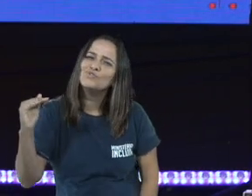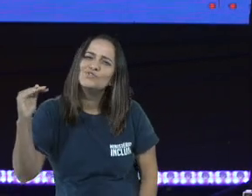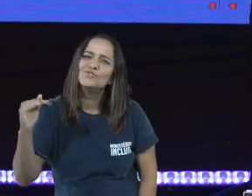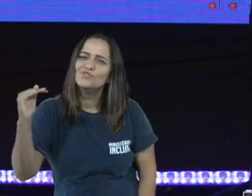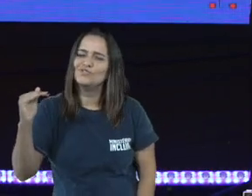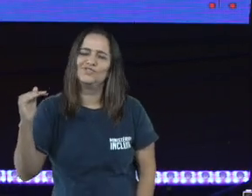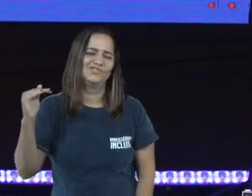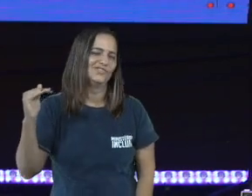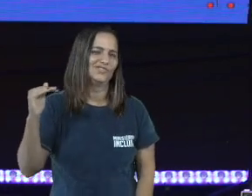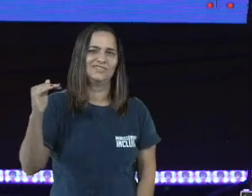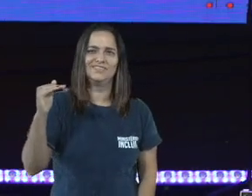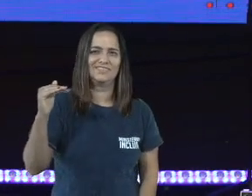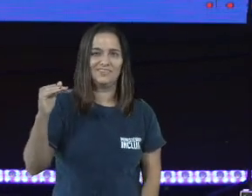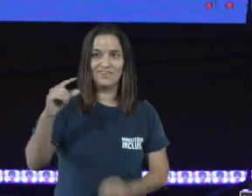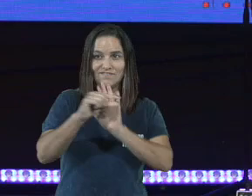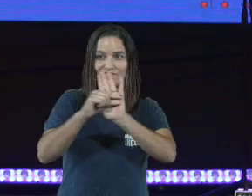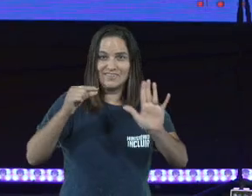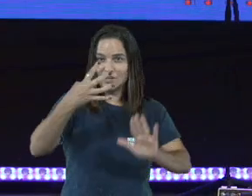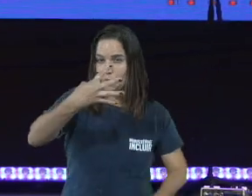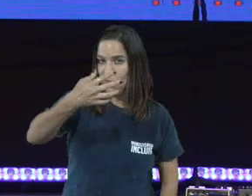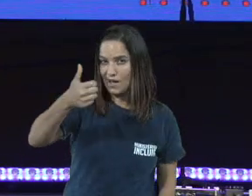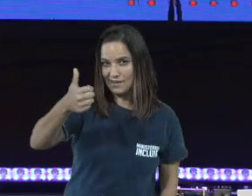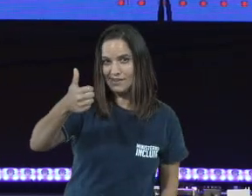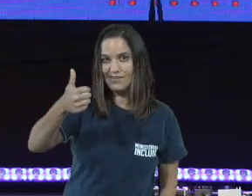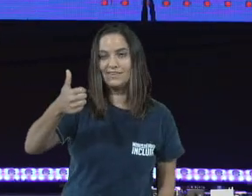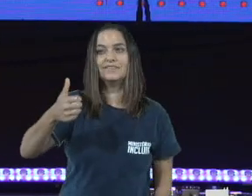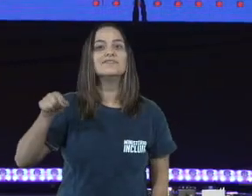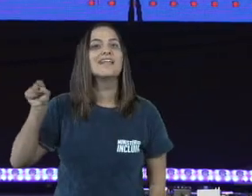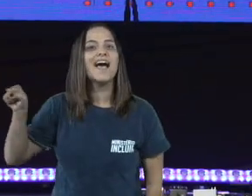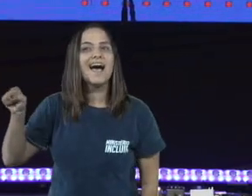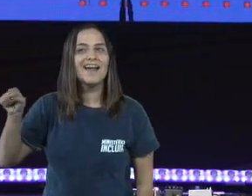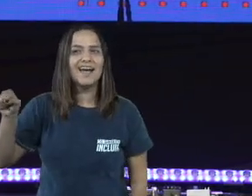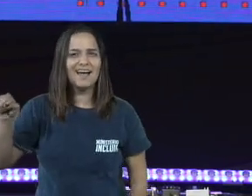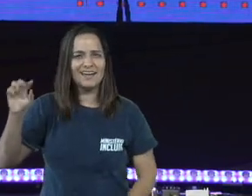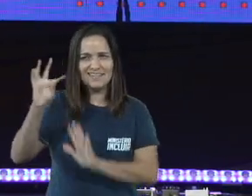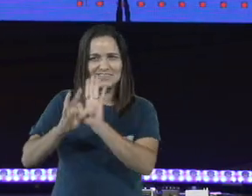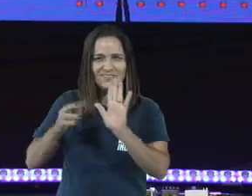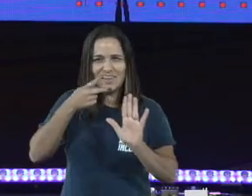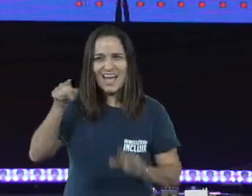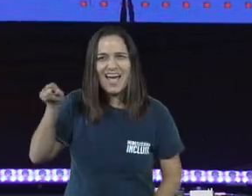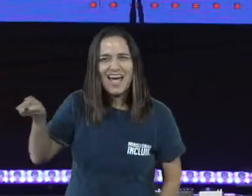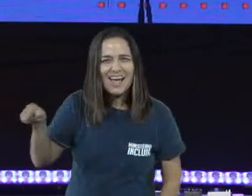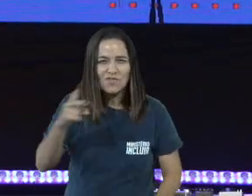Versículo 41 sabe que diz sobre ele diz o que que ele é cortou não disse que ia ruim vir bonitinho